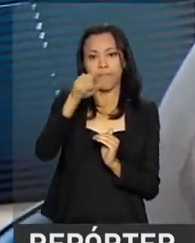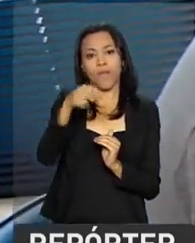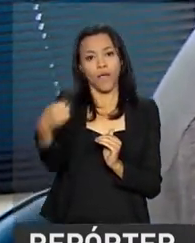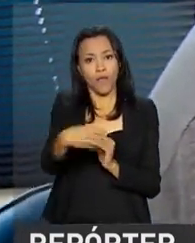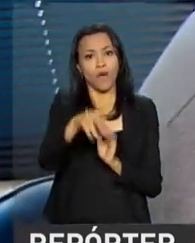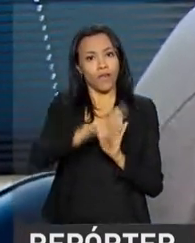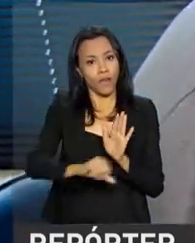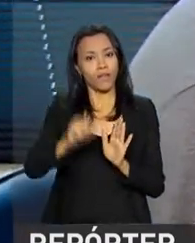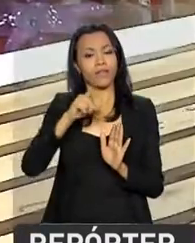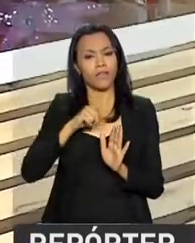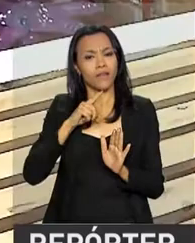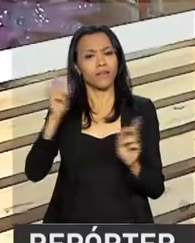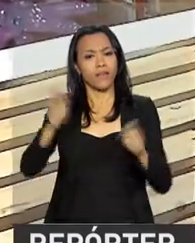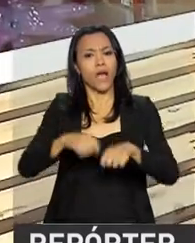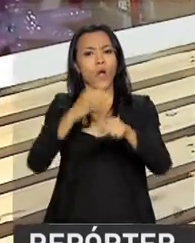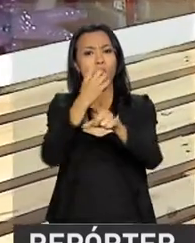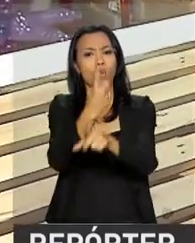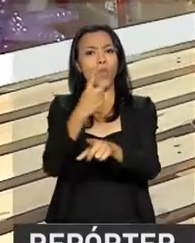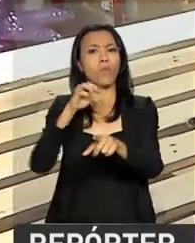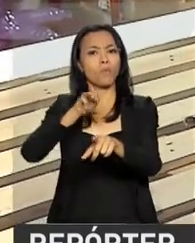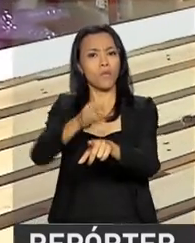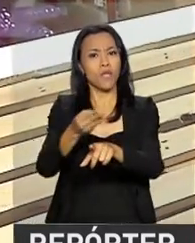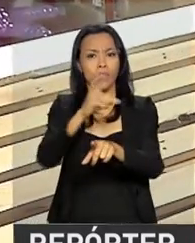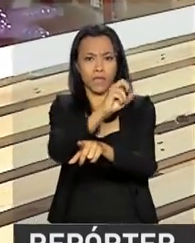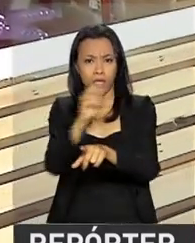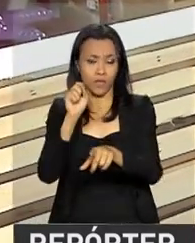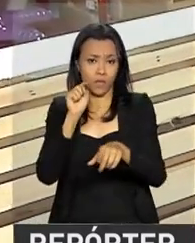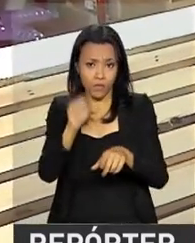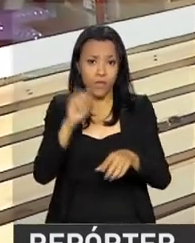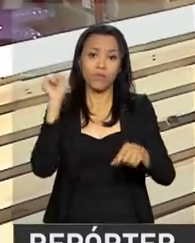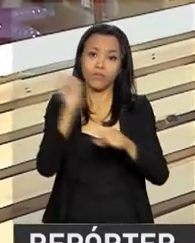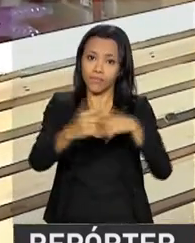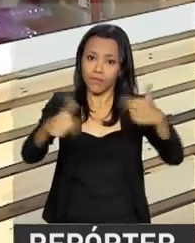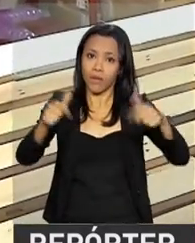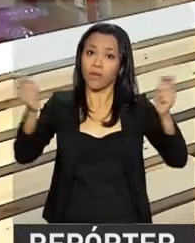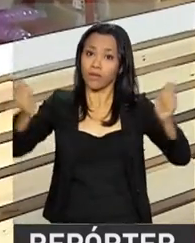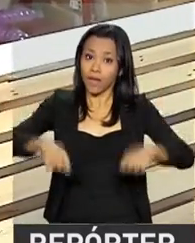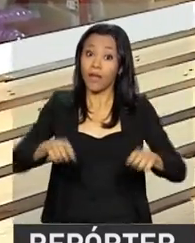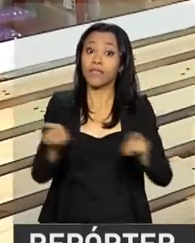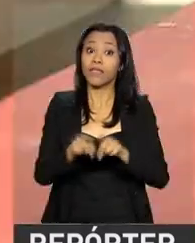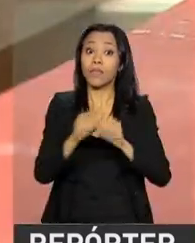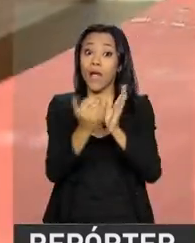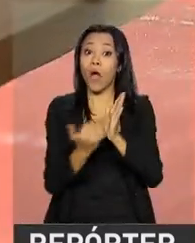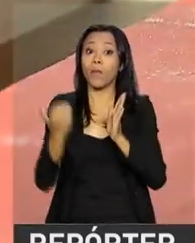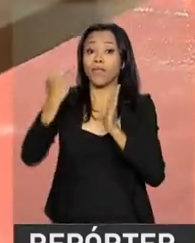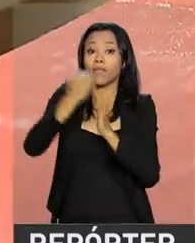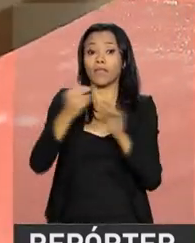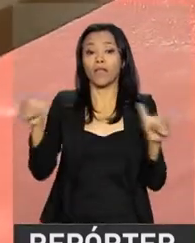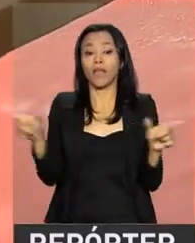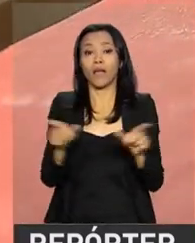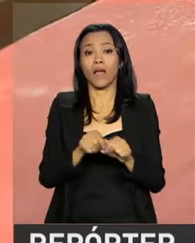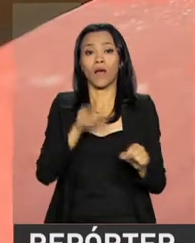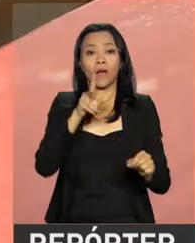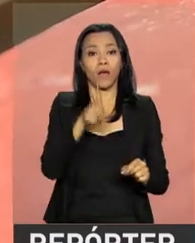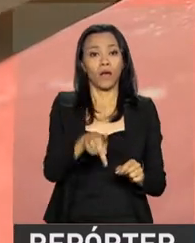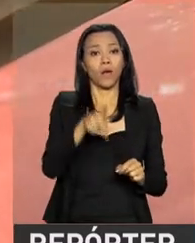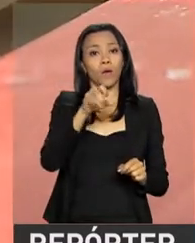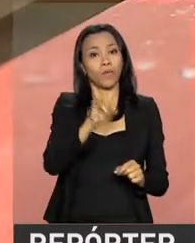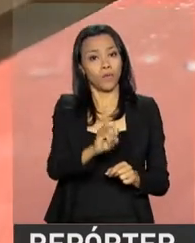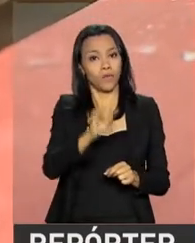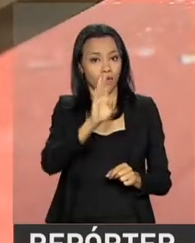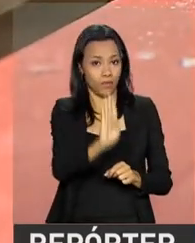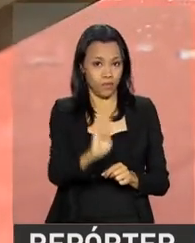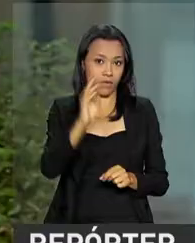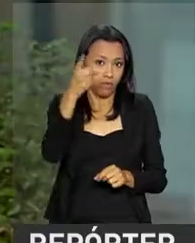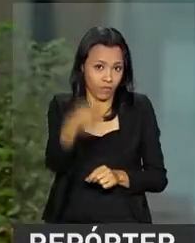gerar 1,5 milhão de empregos nos próximos anos e aumentar o Produto Interno Bruto, que é a soma de todas as riquezas